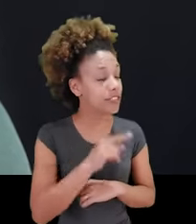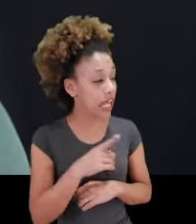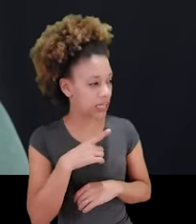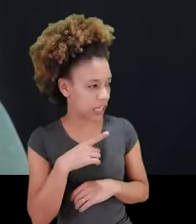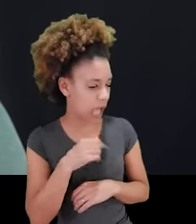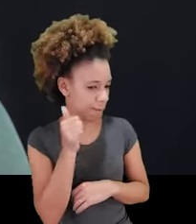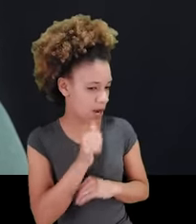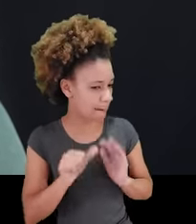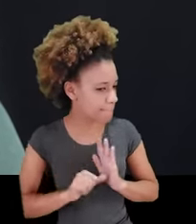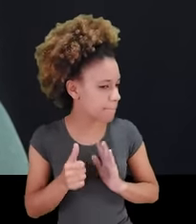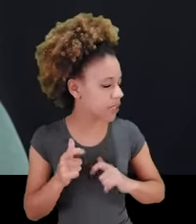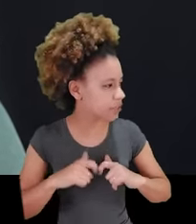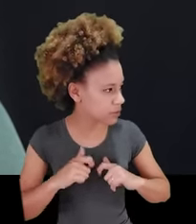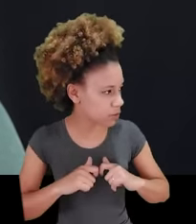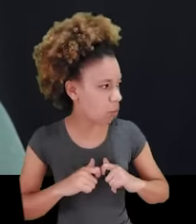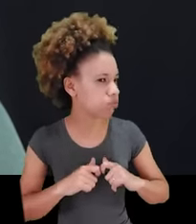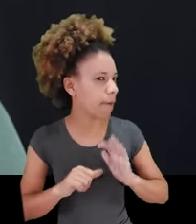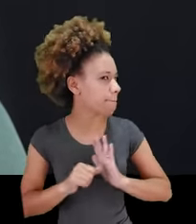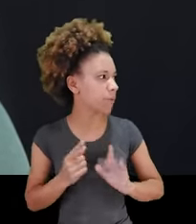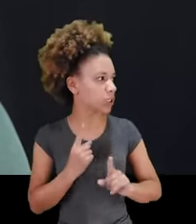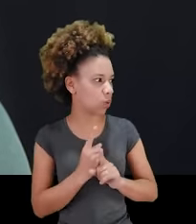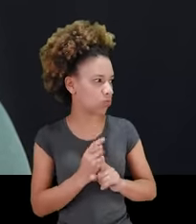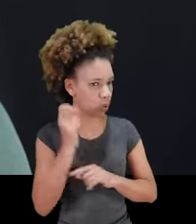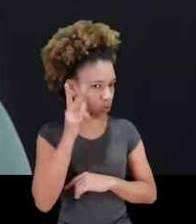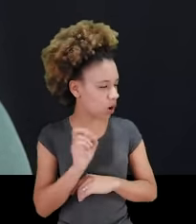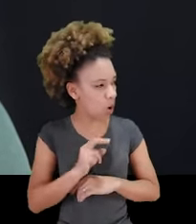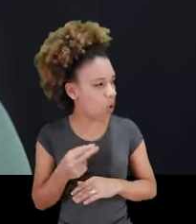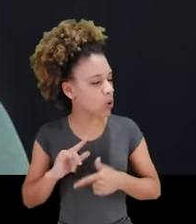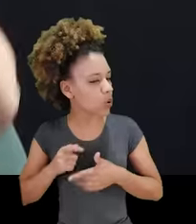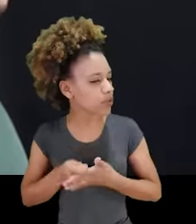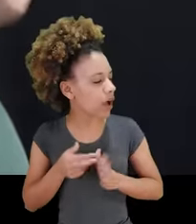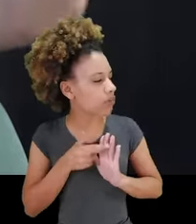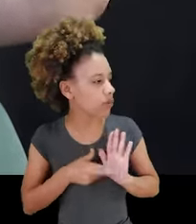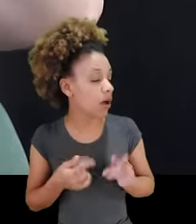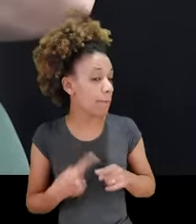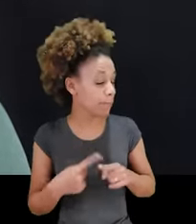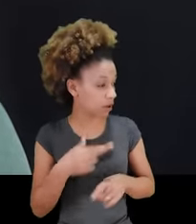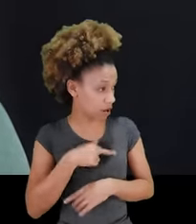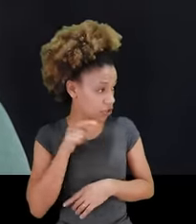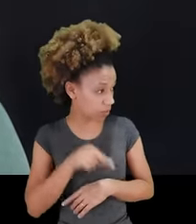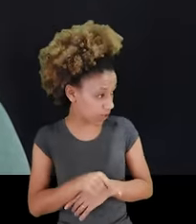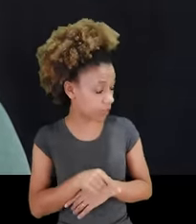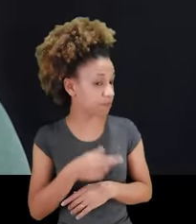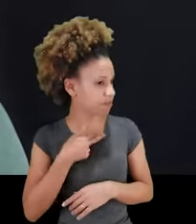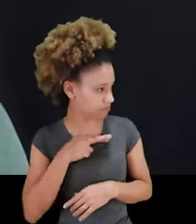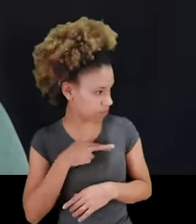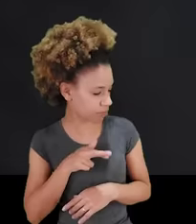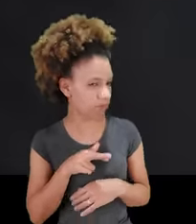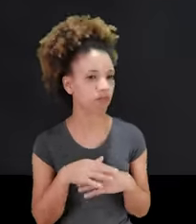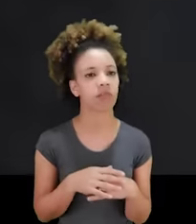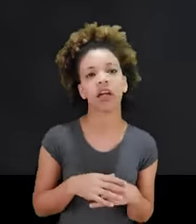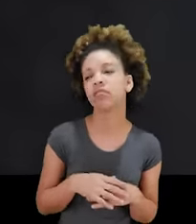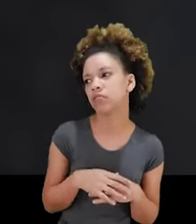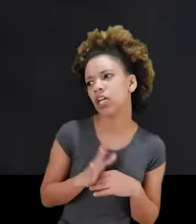mulher sair no primeiro encontro, transar? Tem uma coisa assim cultural ou tem uma coisa muito conservadora? Porque me dá a impressão que a religião aqui é uma grande... Ainda